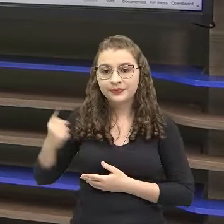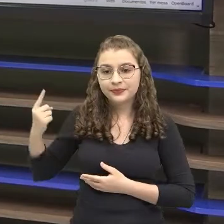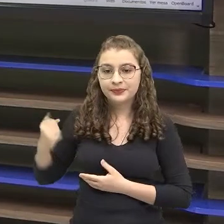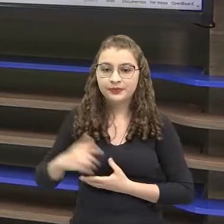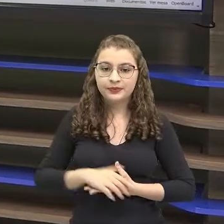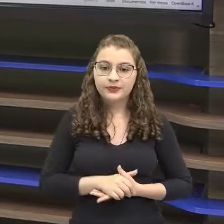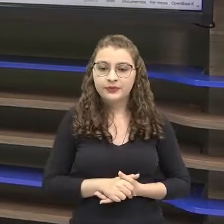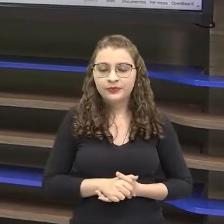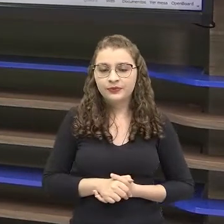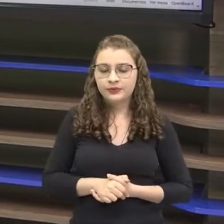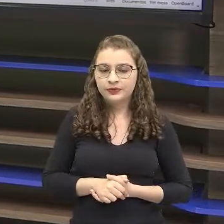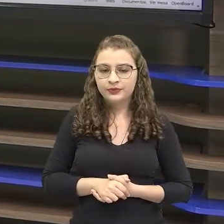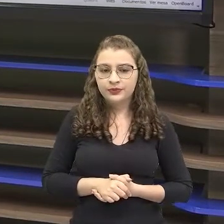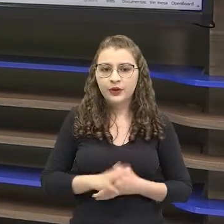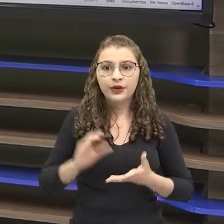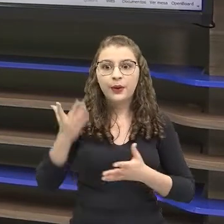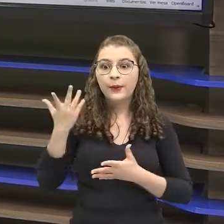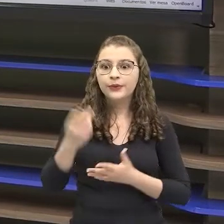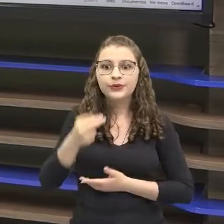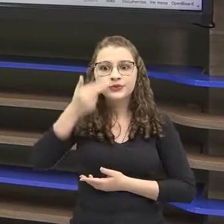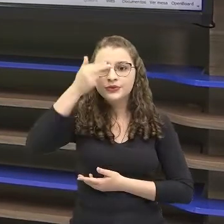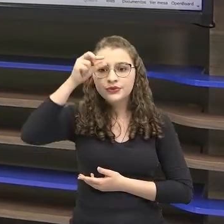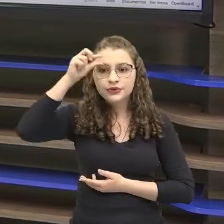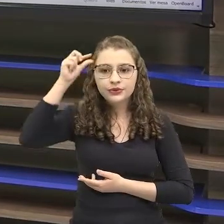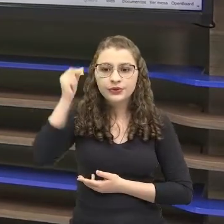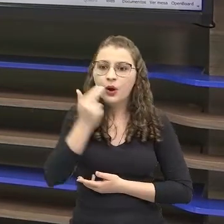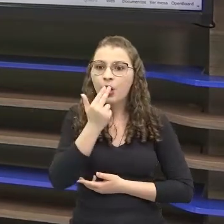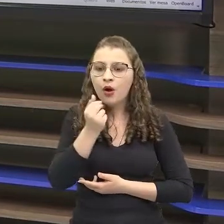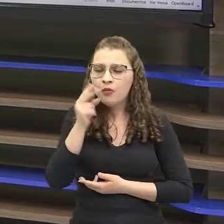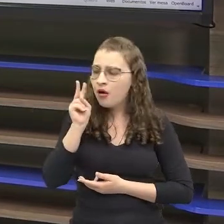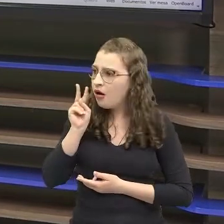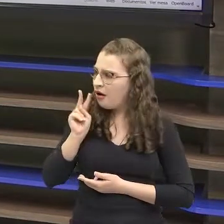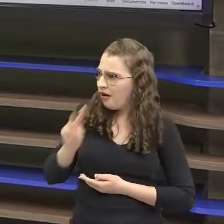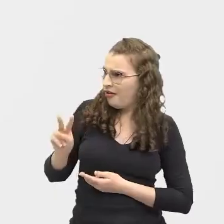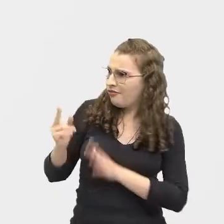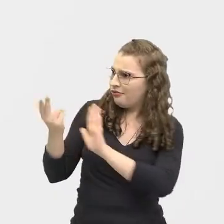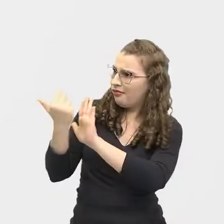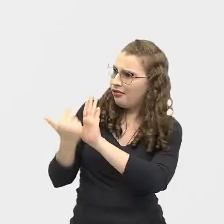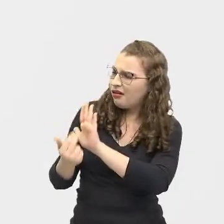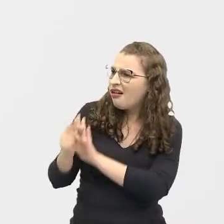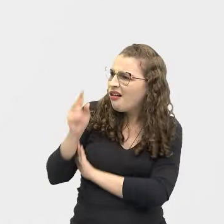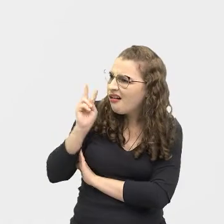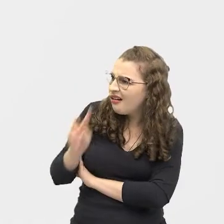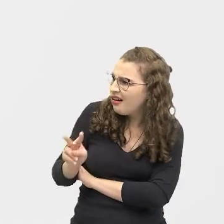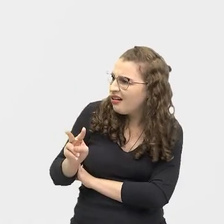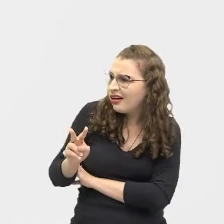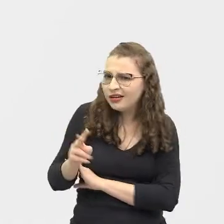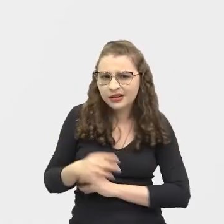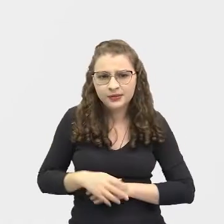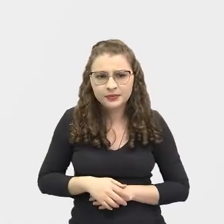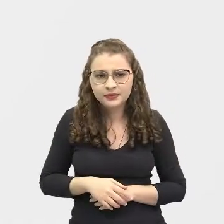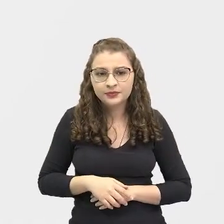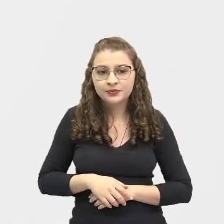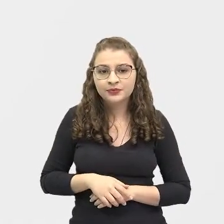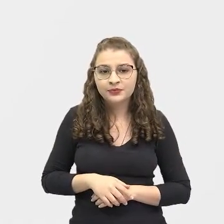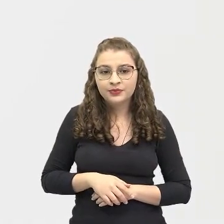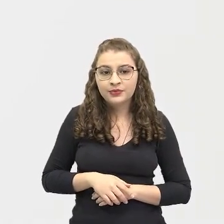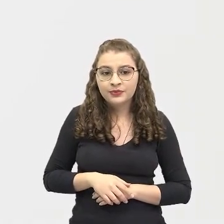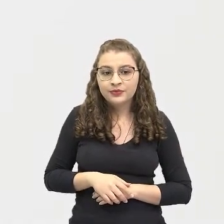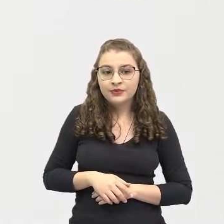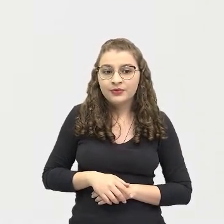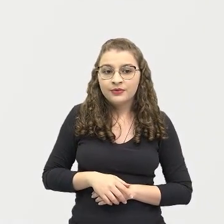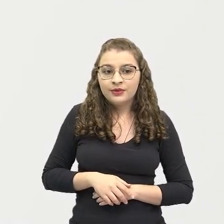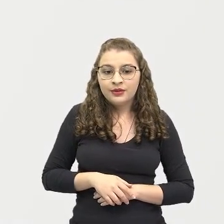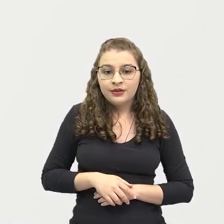só, e o que foi que ocorreu com o Monteiro Lobato ao ver essa obra de Anita Mafaldi? Observe aí. Então, Monteiro